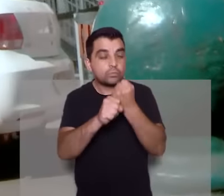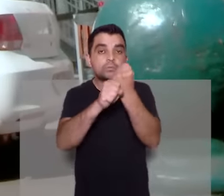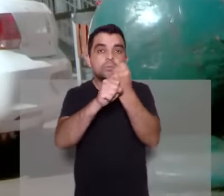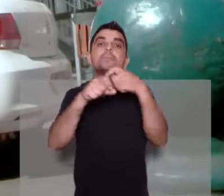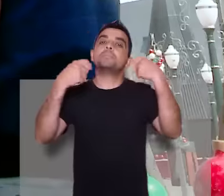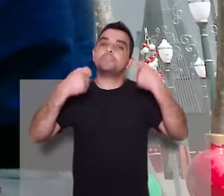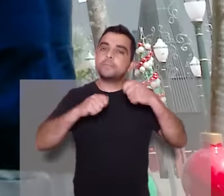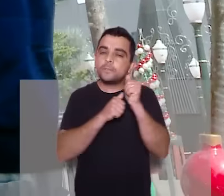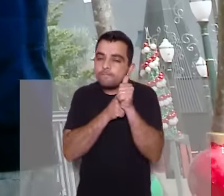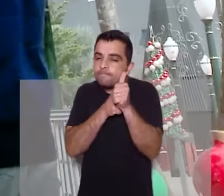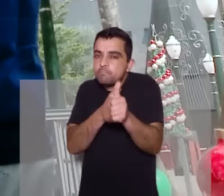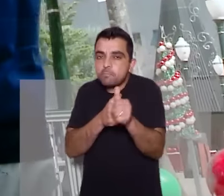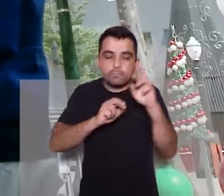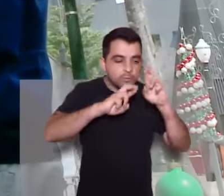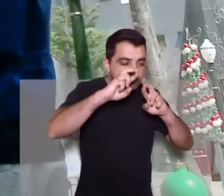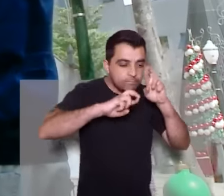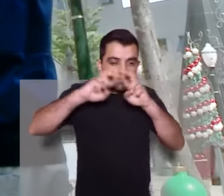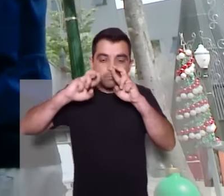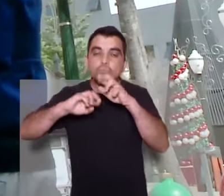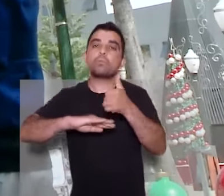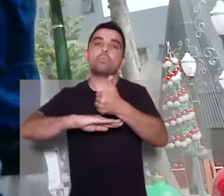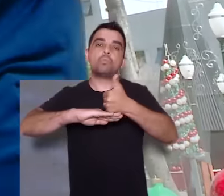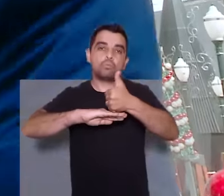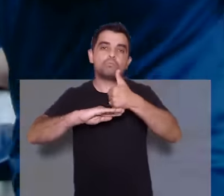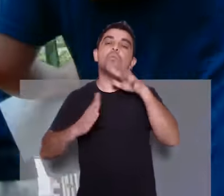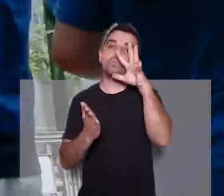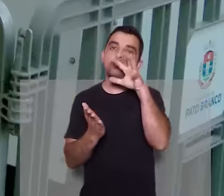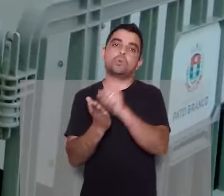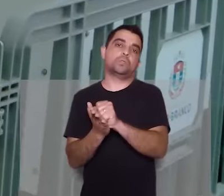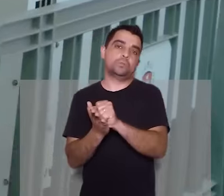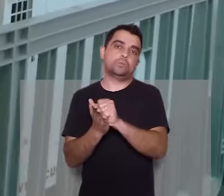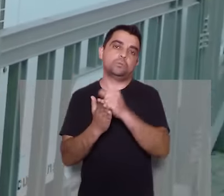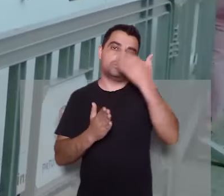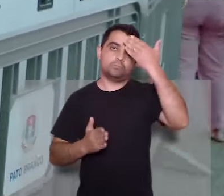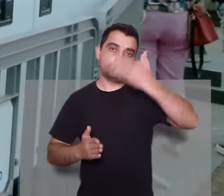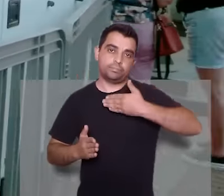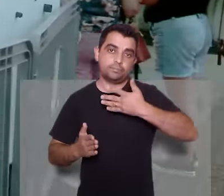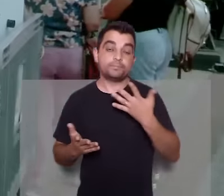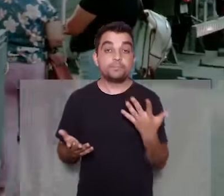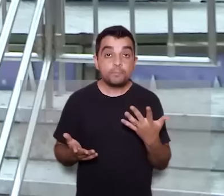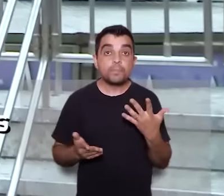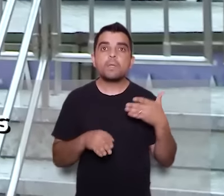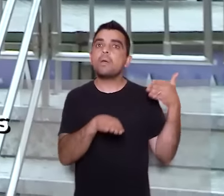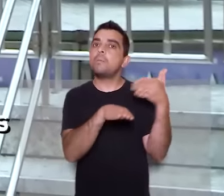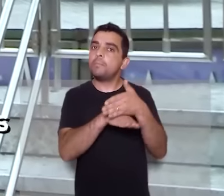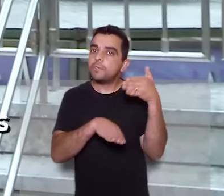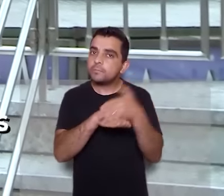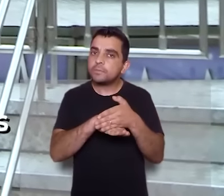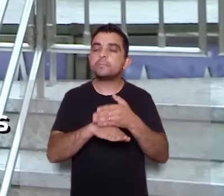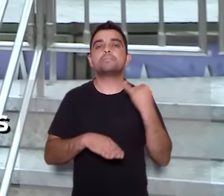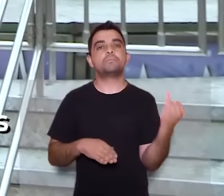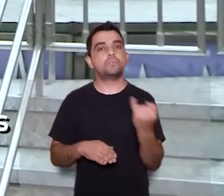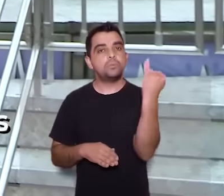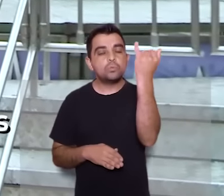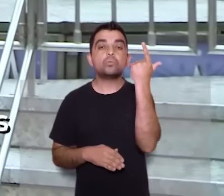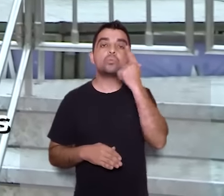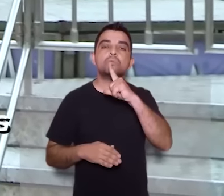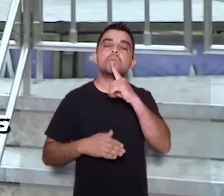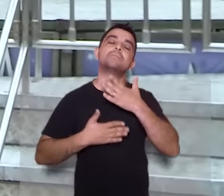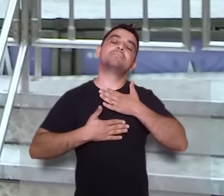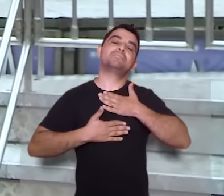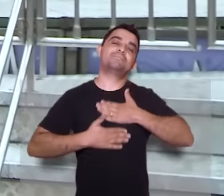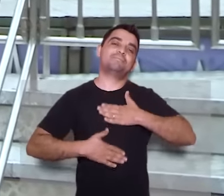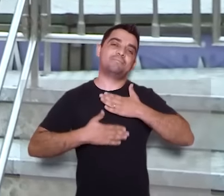essas instalações elas tenham um acompanhamento e sejam assistidas por profissionais habilitados. Com a efetiva participação desses